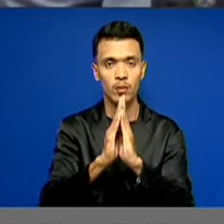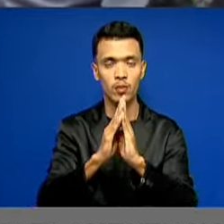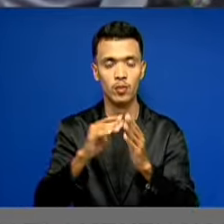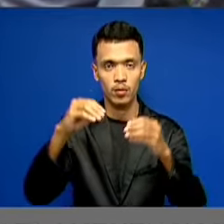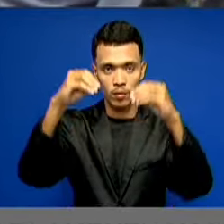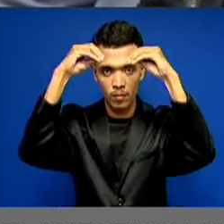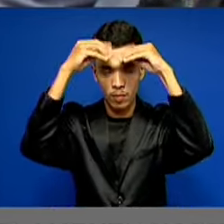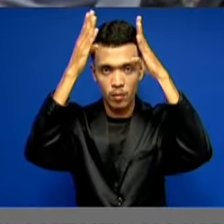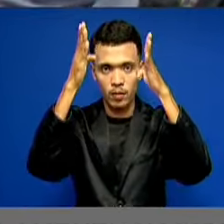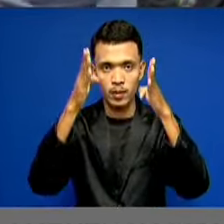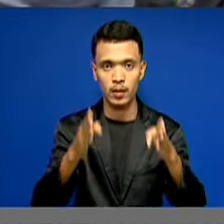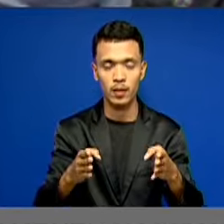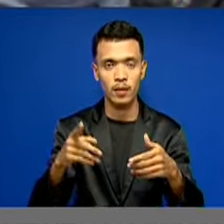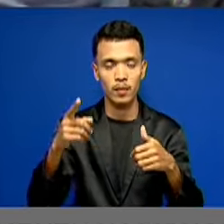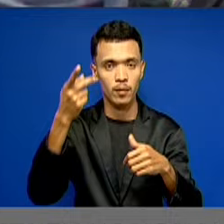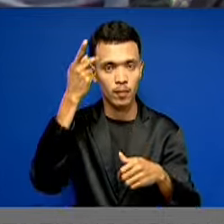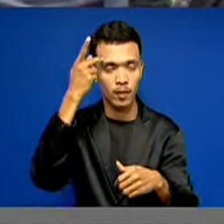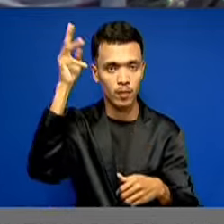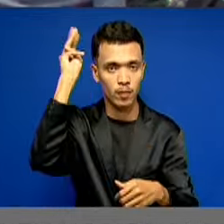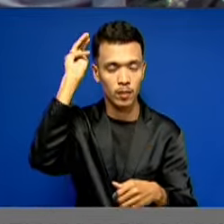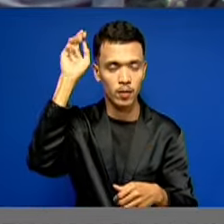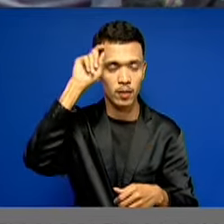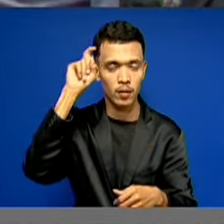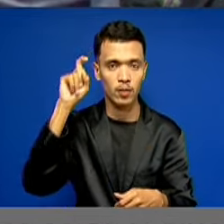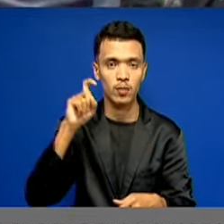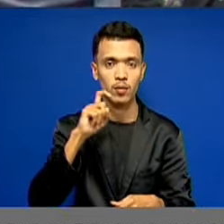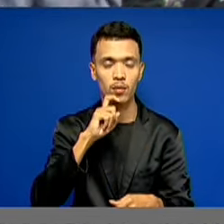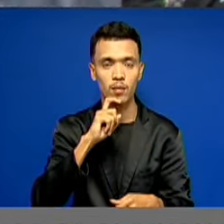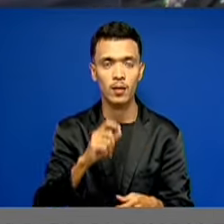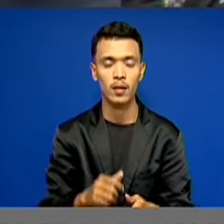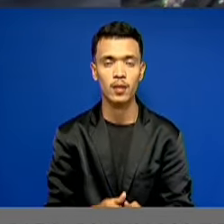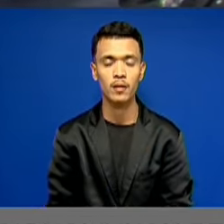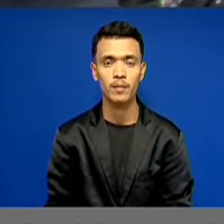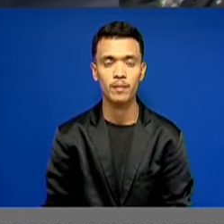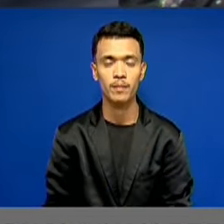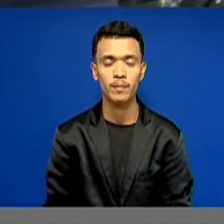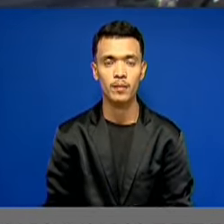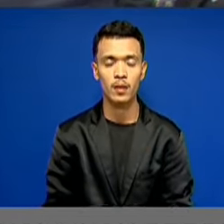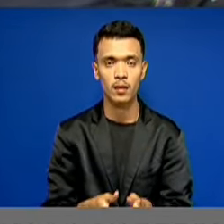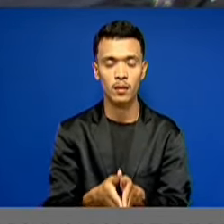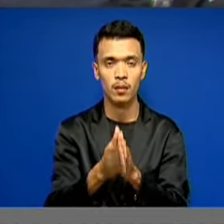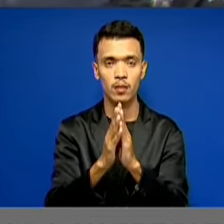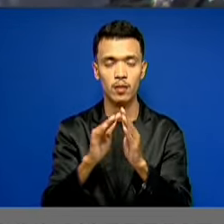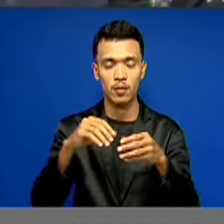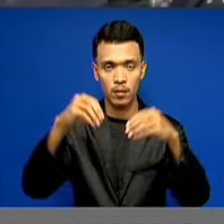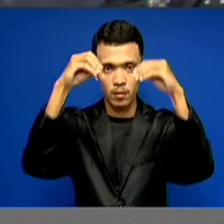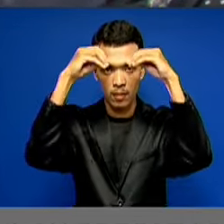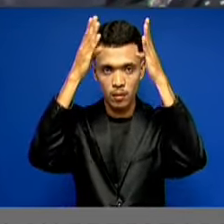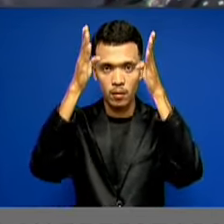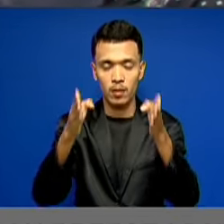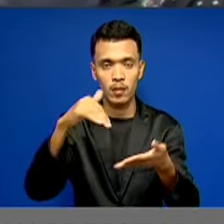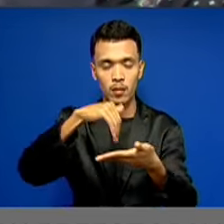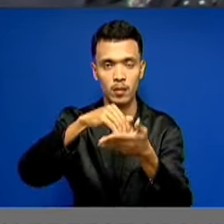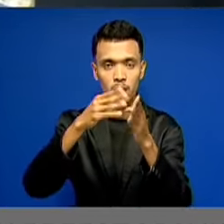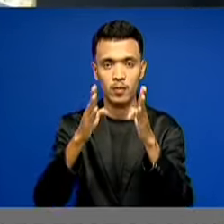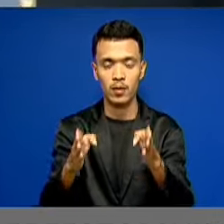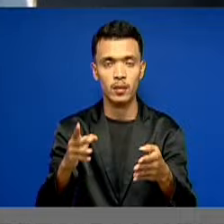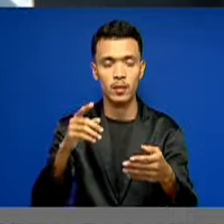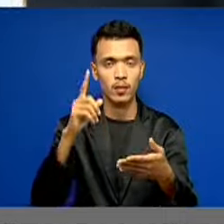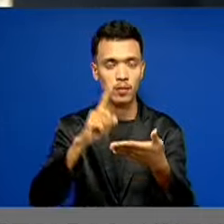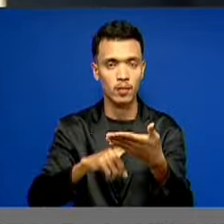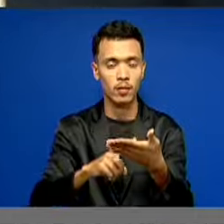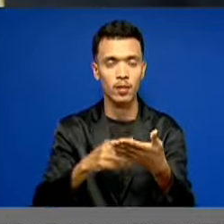a intervenção, primeiro-ministro Kairala Xanana Guzmão desafia docente no estudante a tu cria debate científico e a